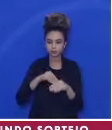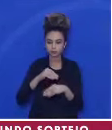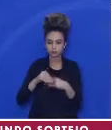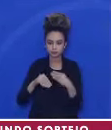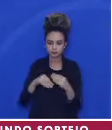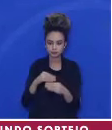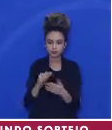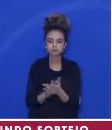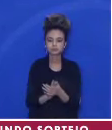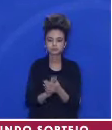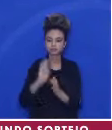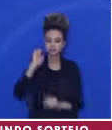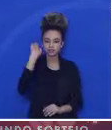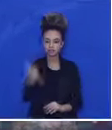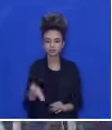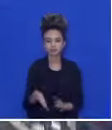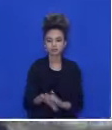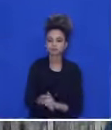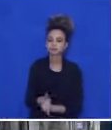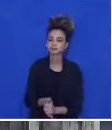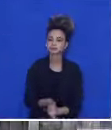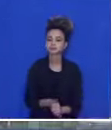Na tela, valendo!